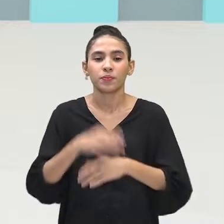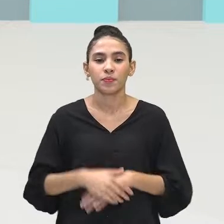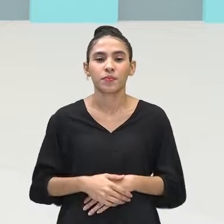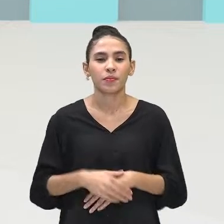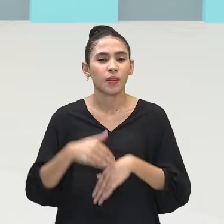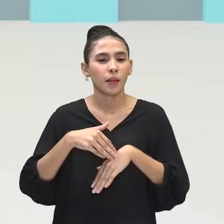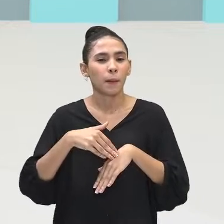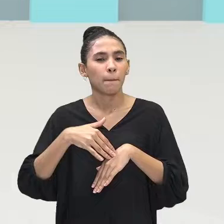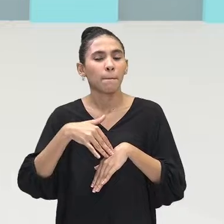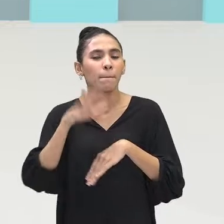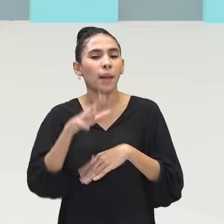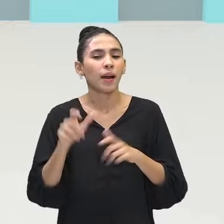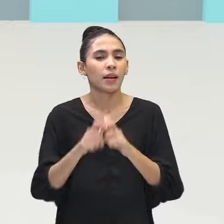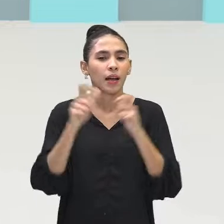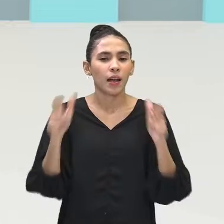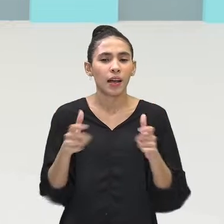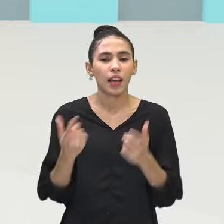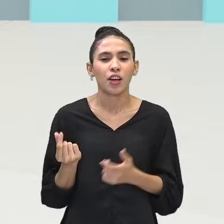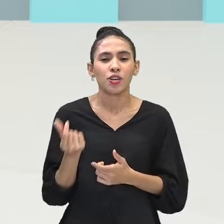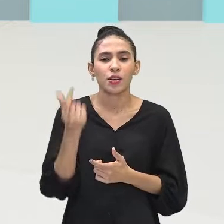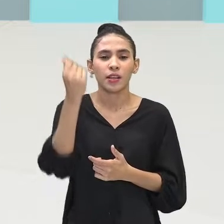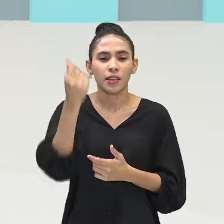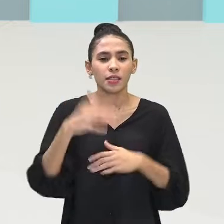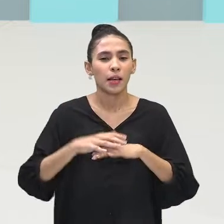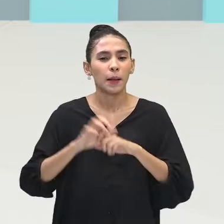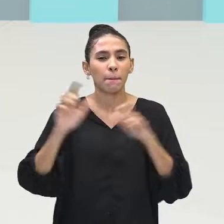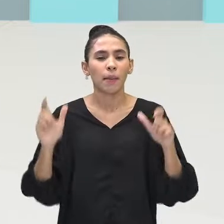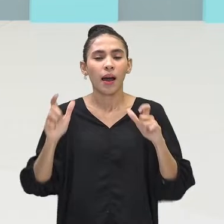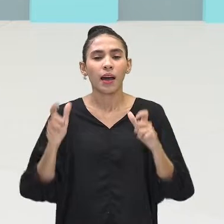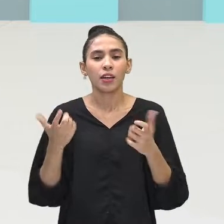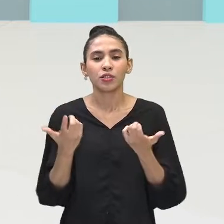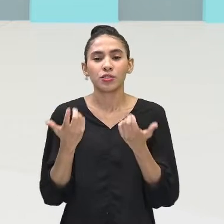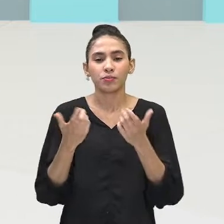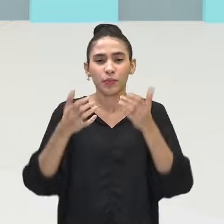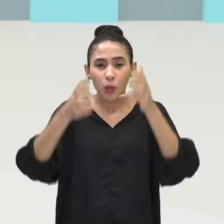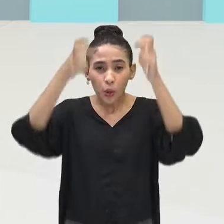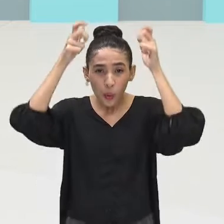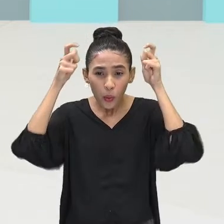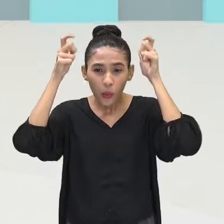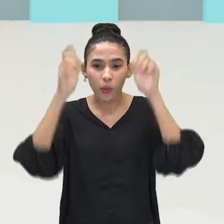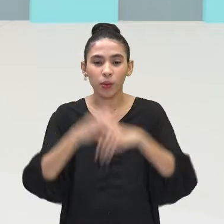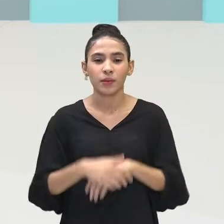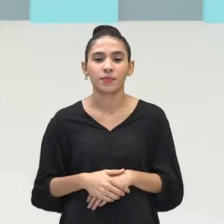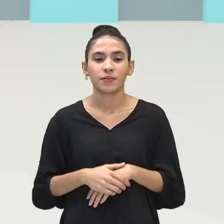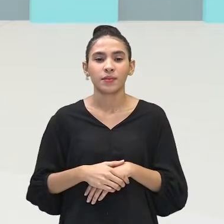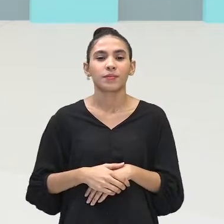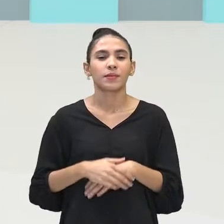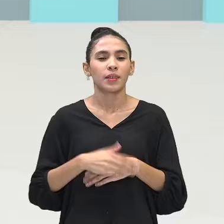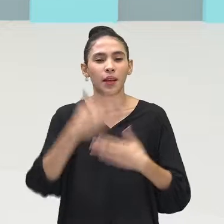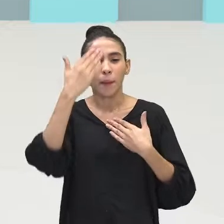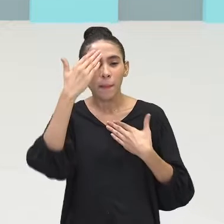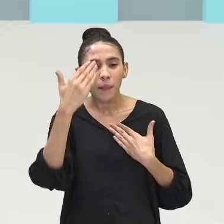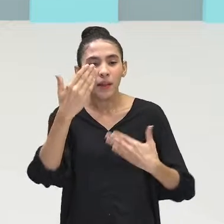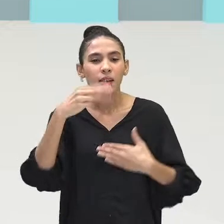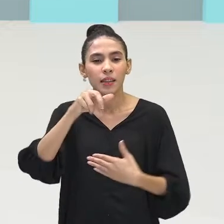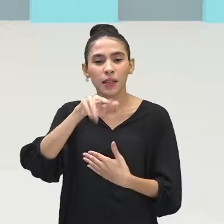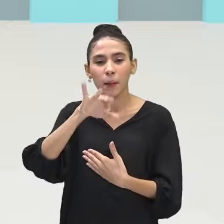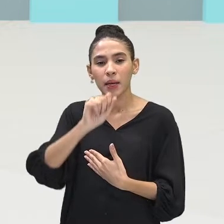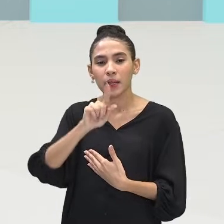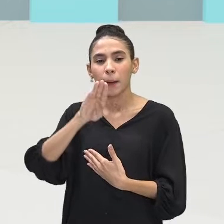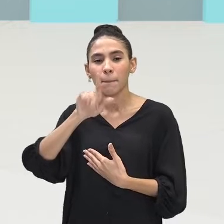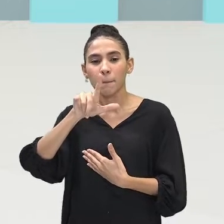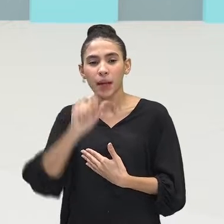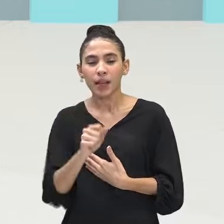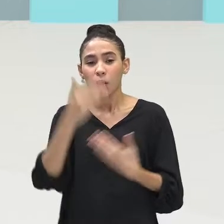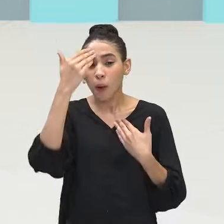vale-me mais que um rebanho e mais que um trono. Graças, Marília Bela, graças à minha estrela.